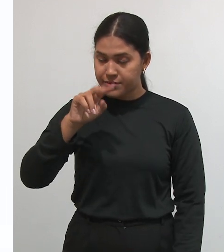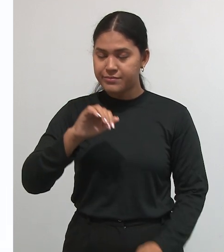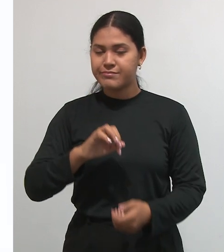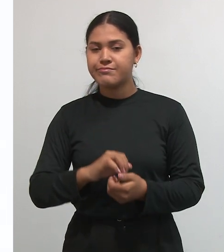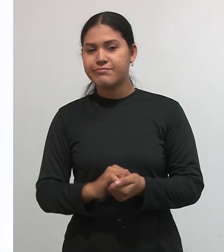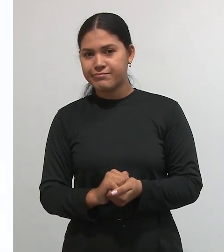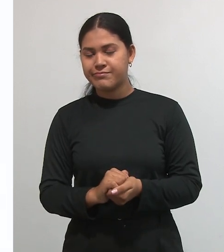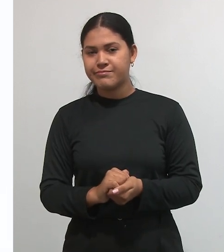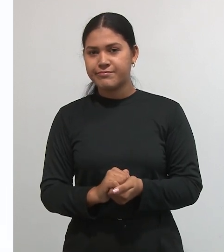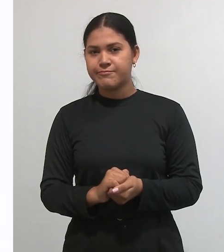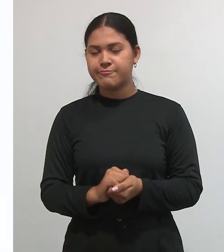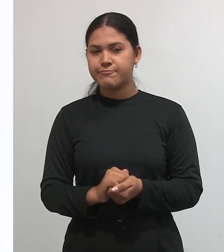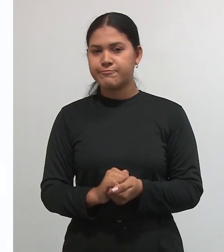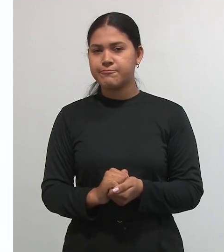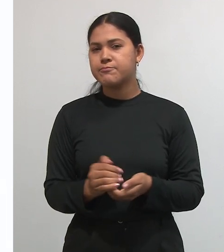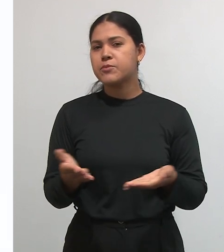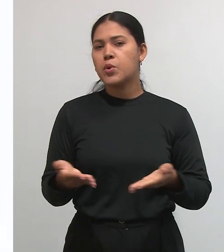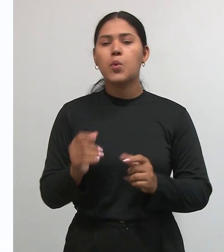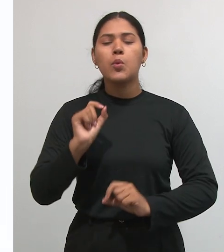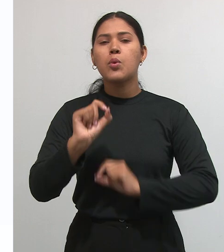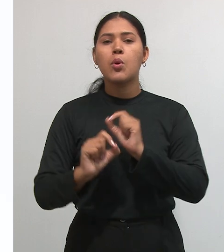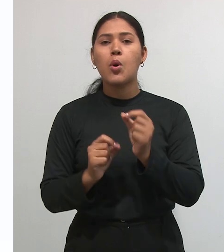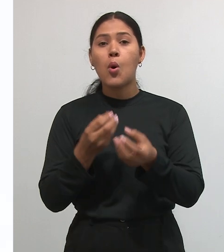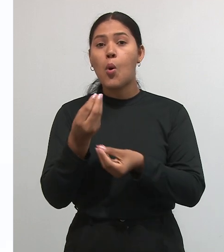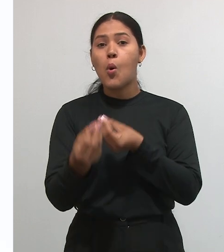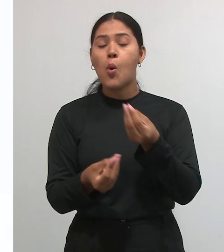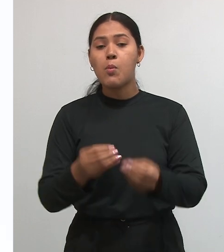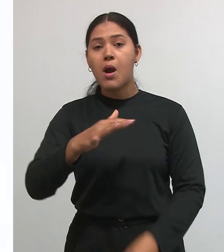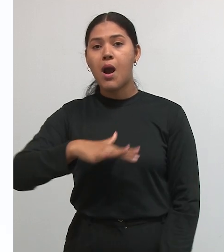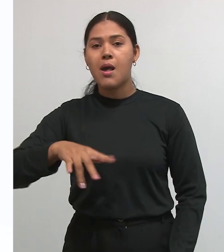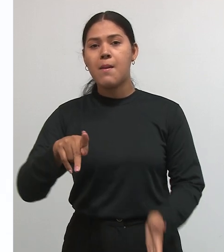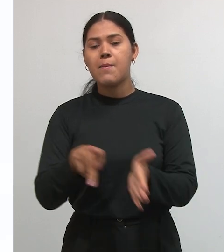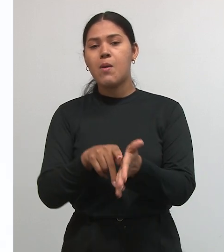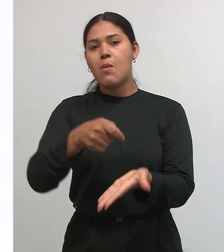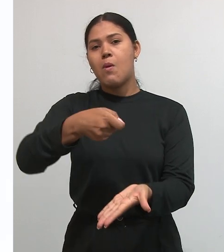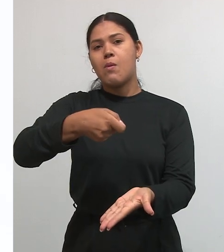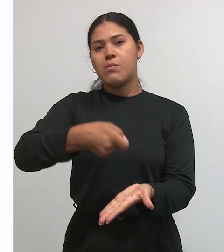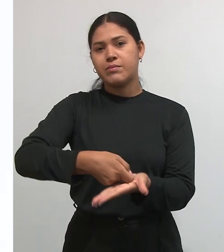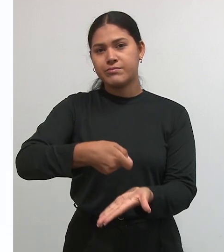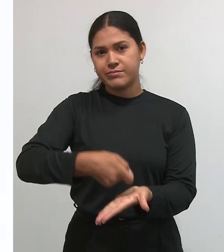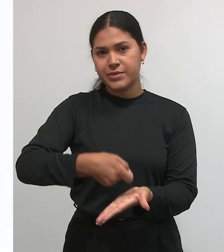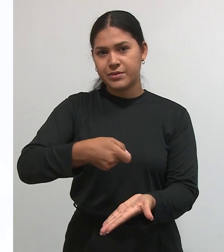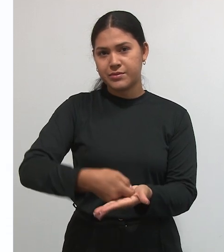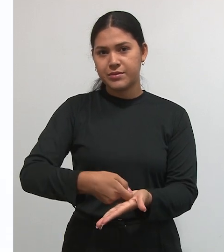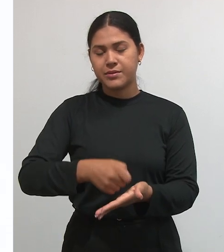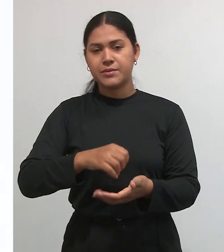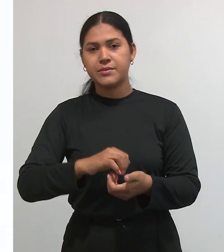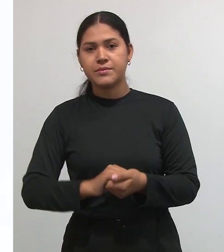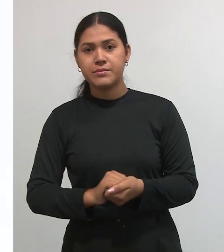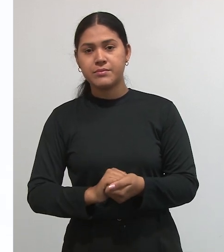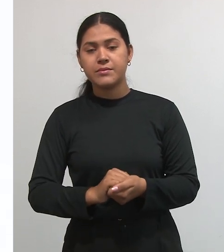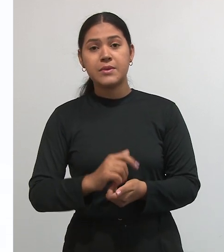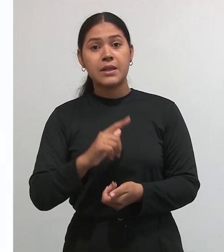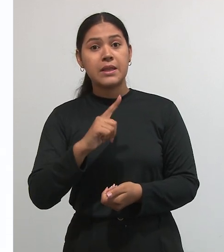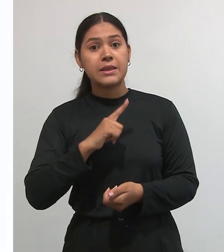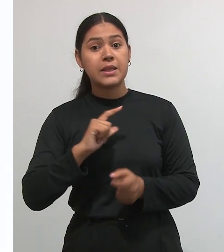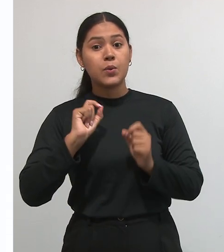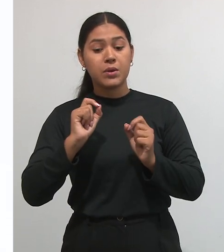sabemos aqui como que é o campo obrigatório. Mas temos um detalhe aqui